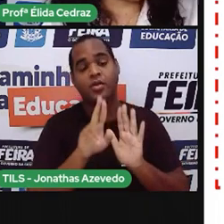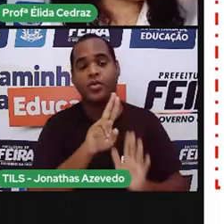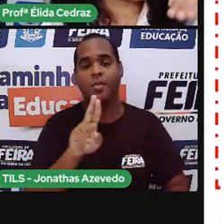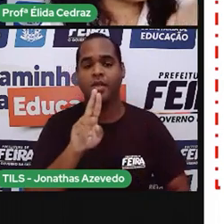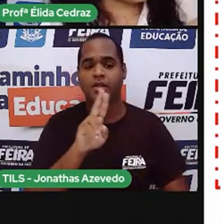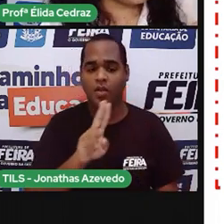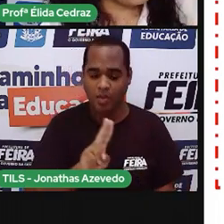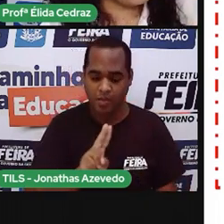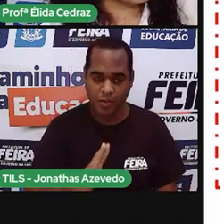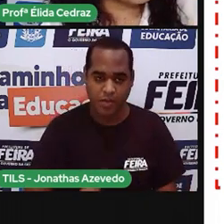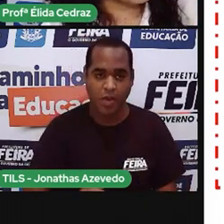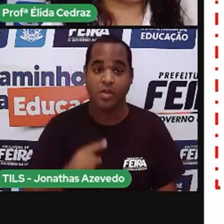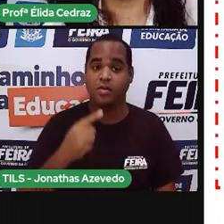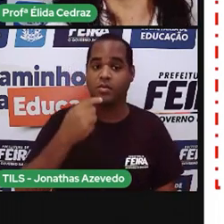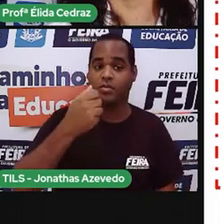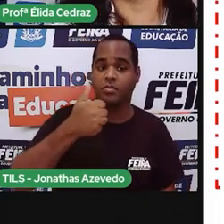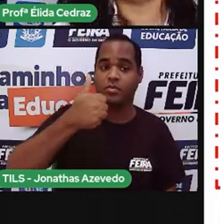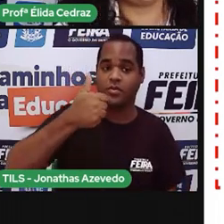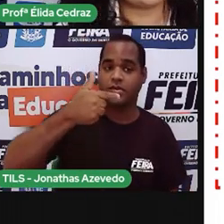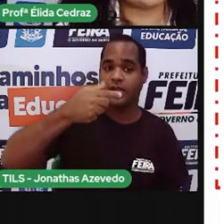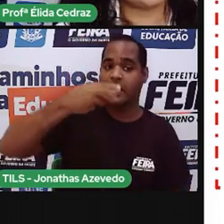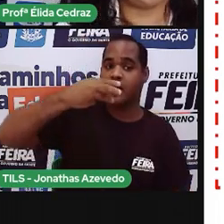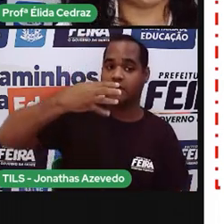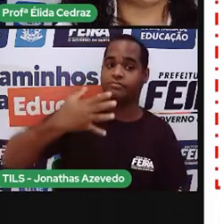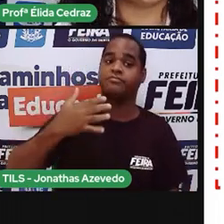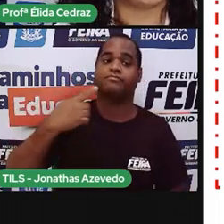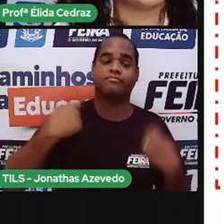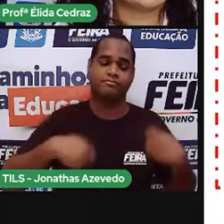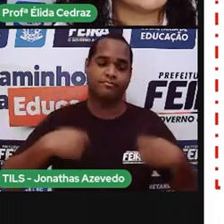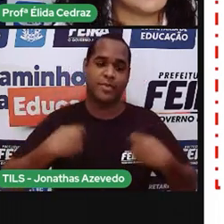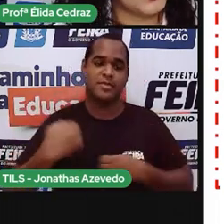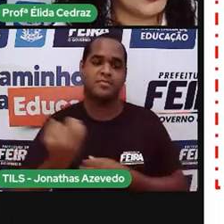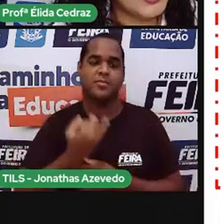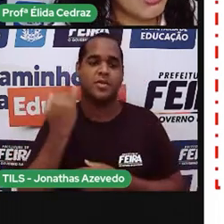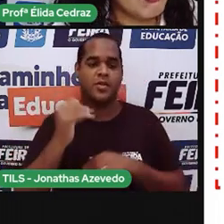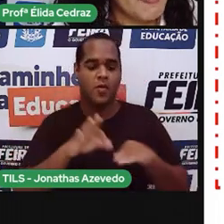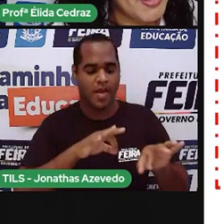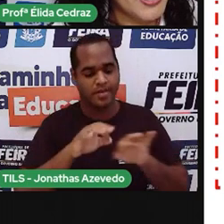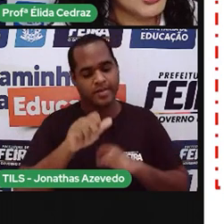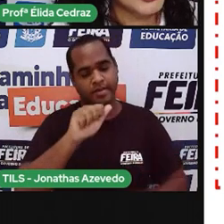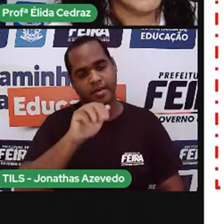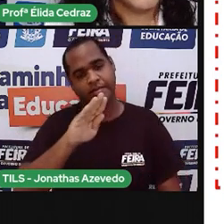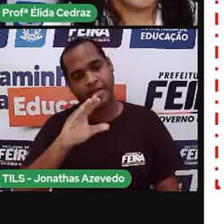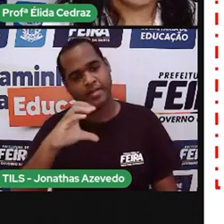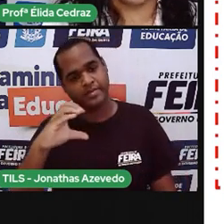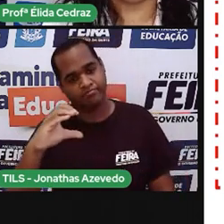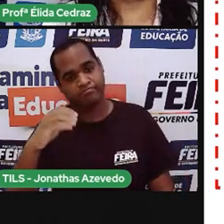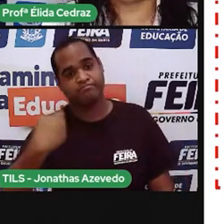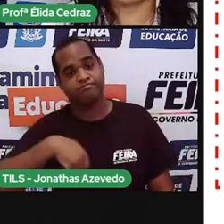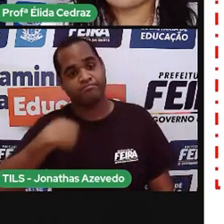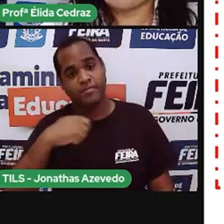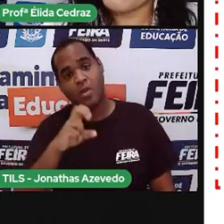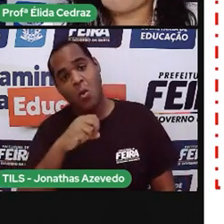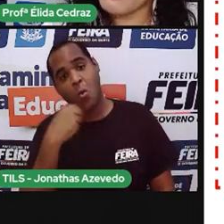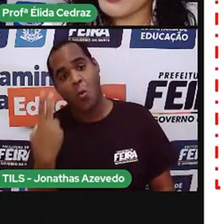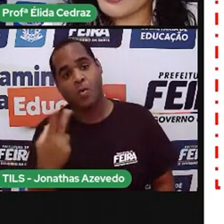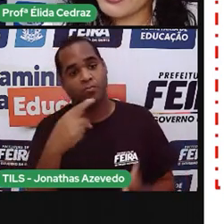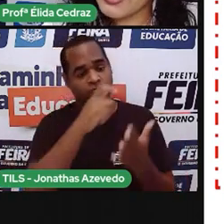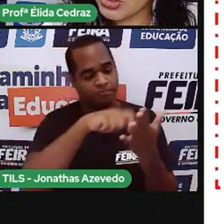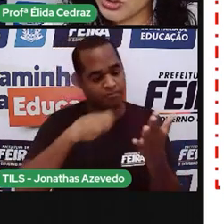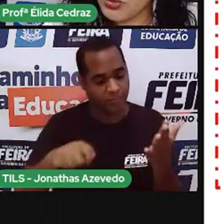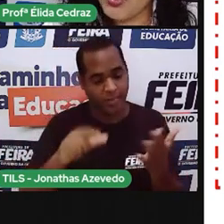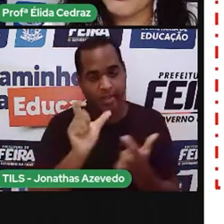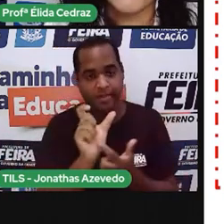um embaixo do outro, porque quando a gente precisa organizar em ordem alfabética ou escrever a